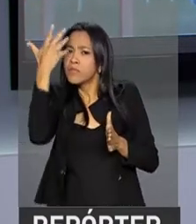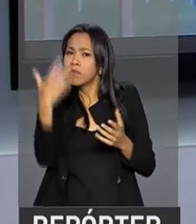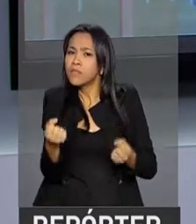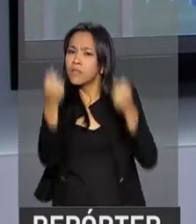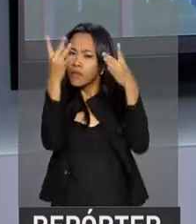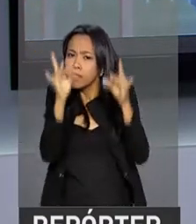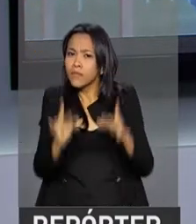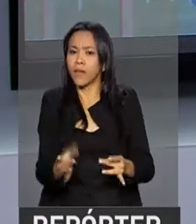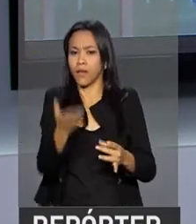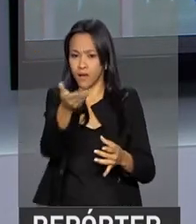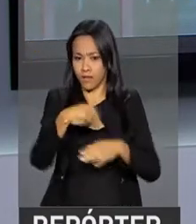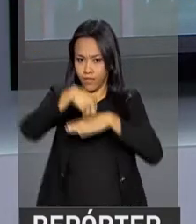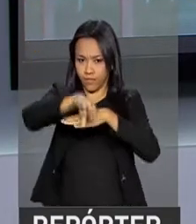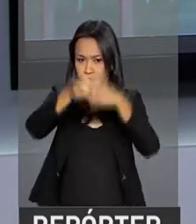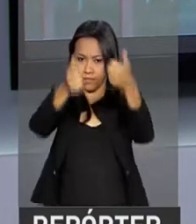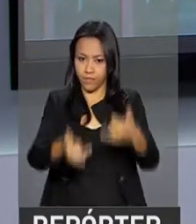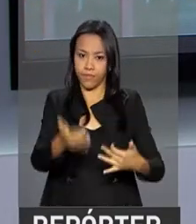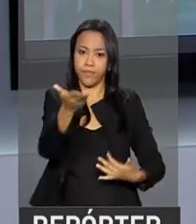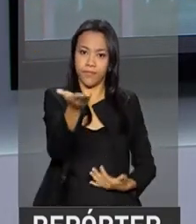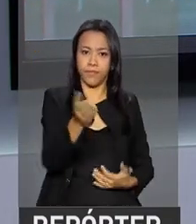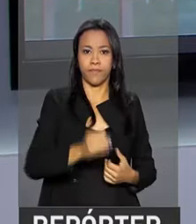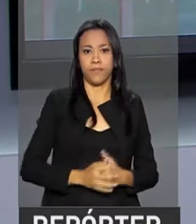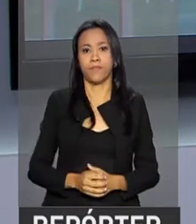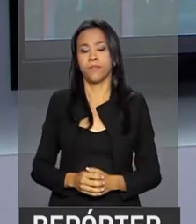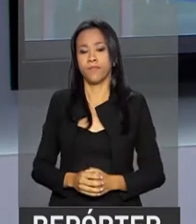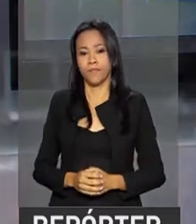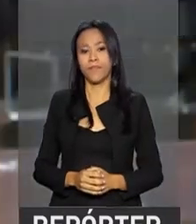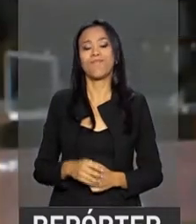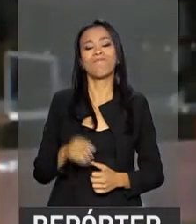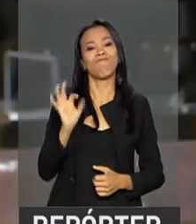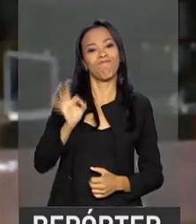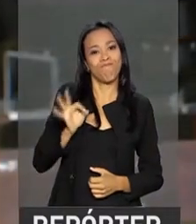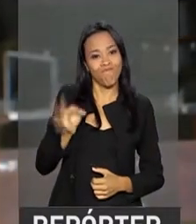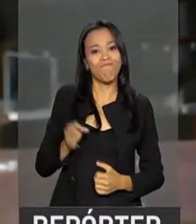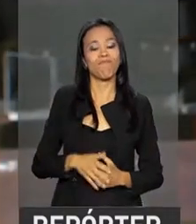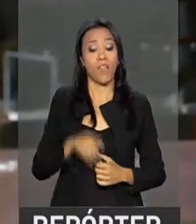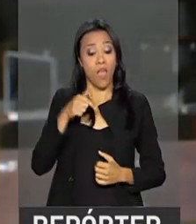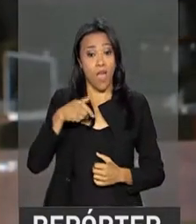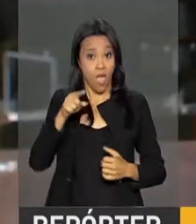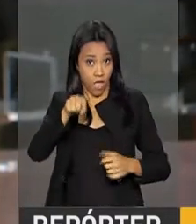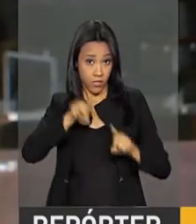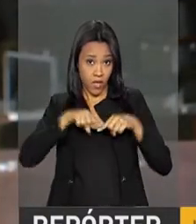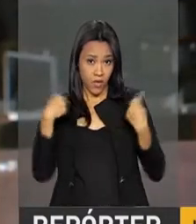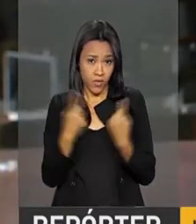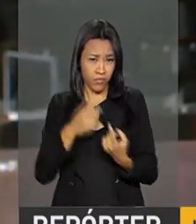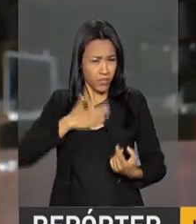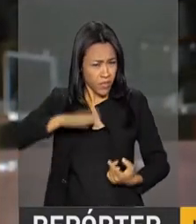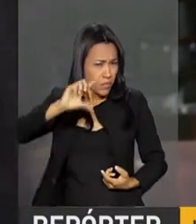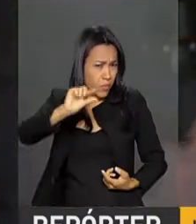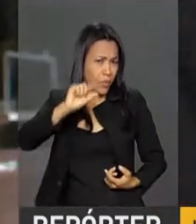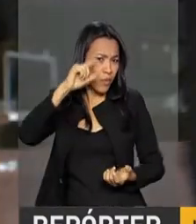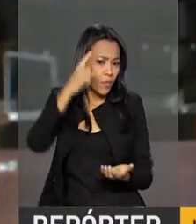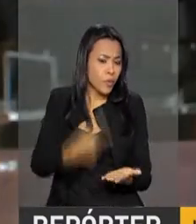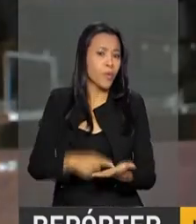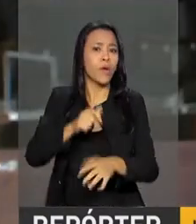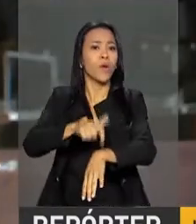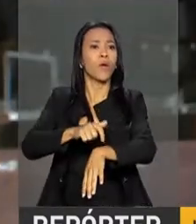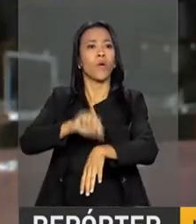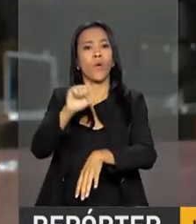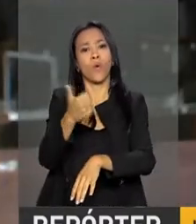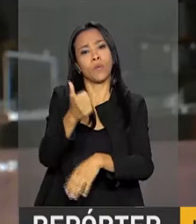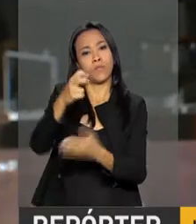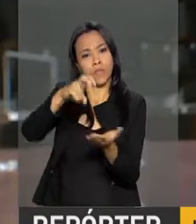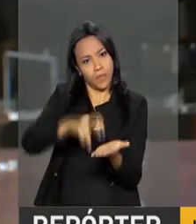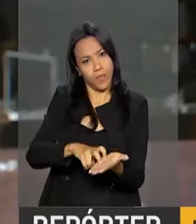Pedro Neto. É com você, João. Oi, Carolina, é isso. Essa reunião ela deve começar daqui a pouquinho. Ela está marcada agora para as 11 horas da